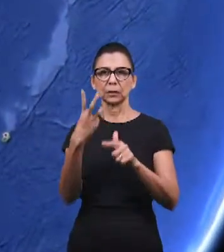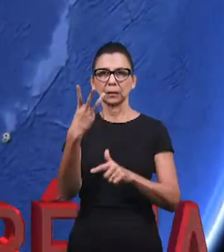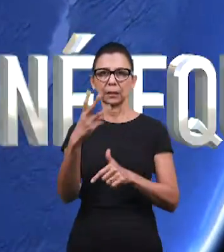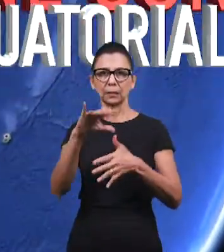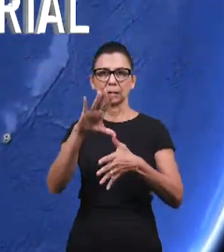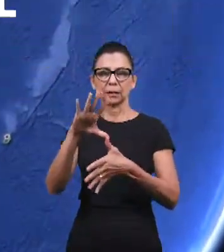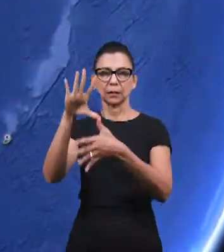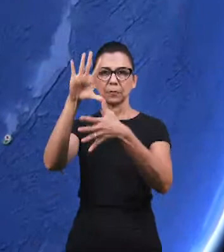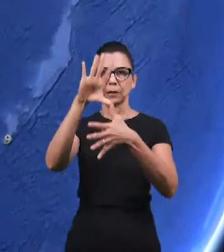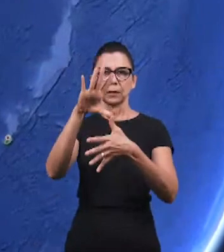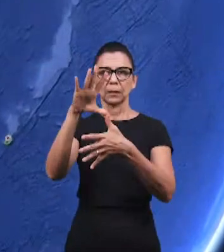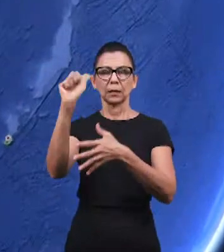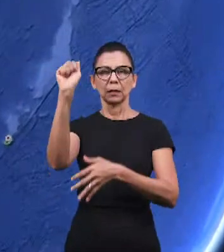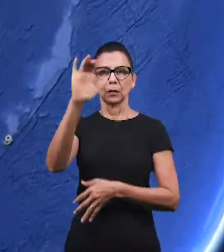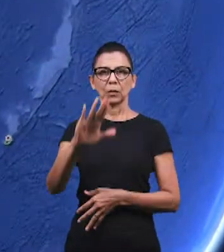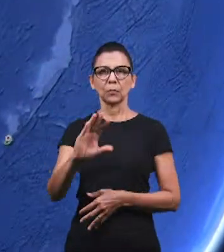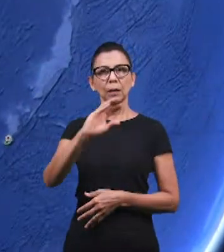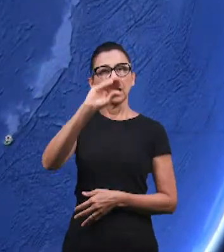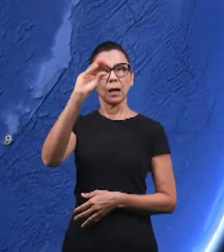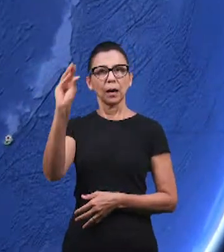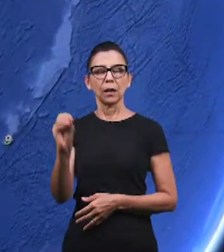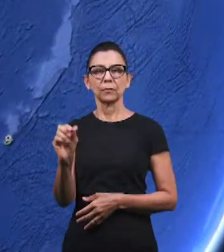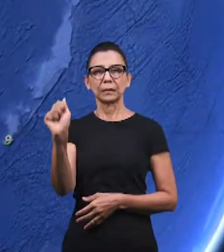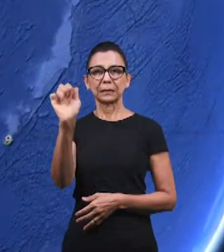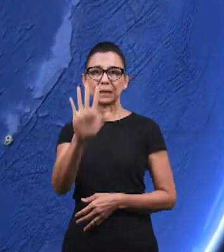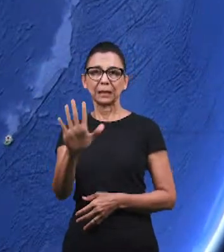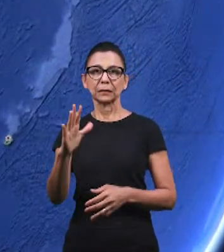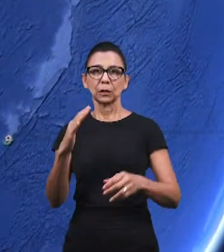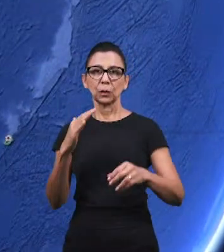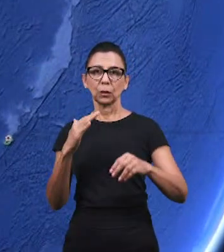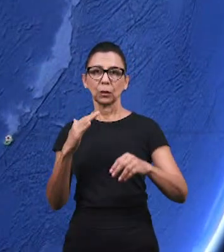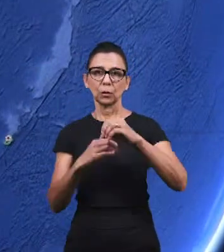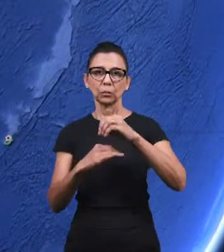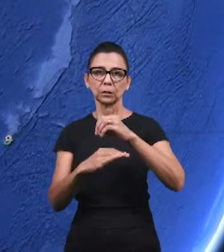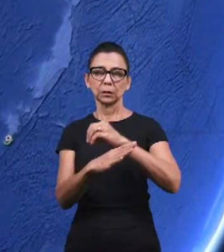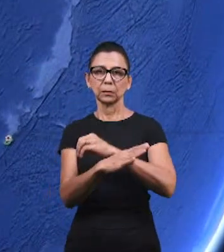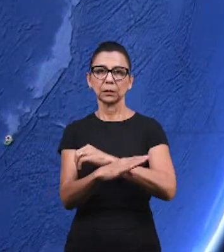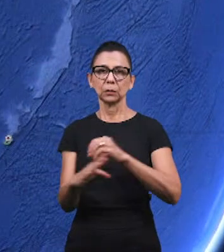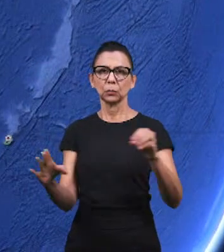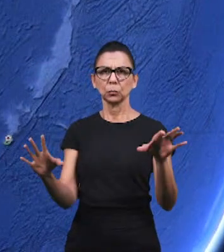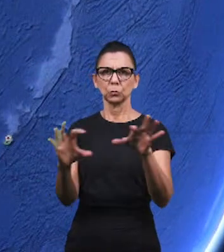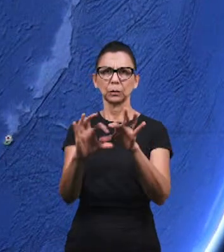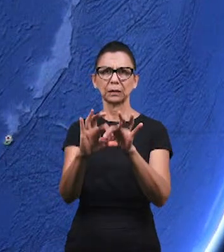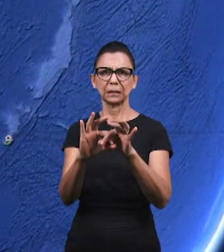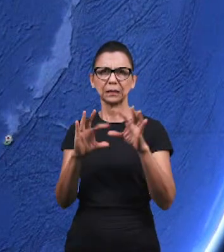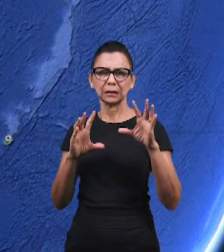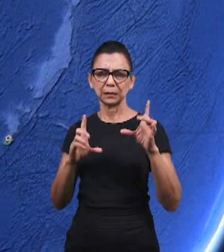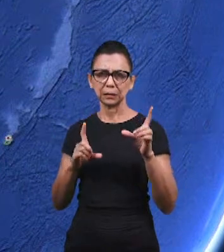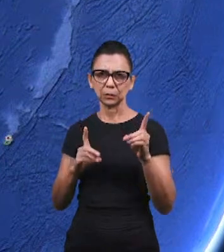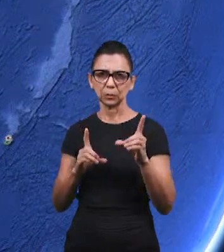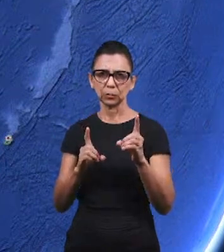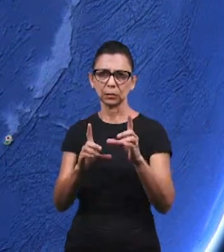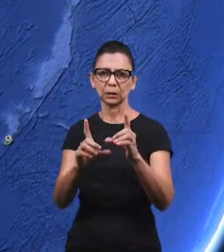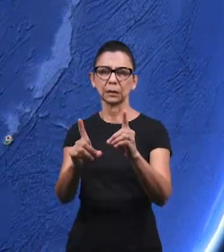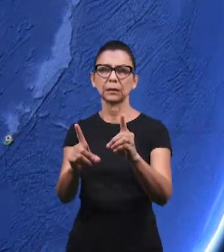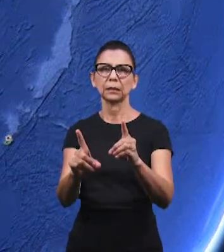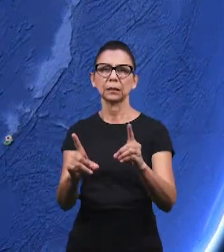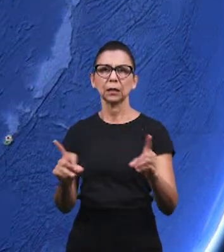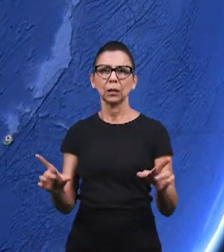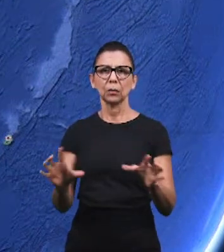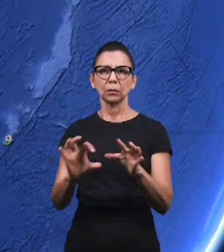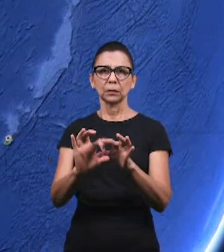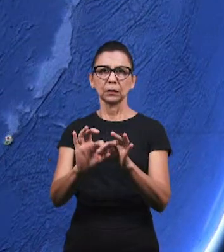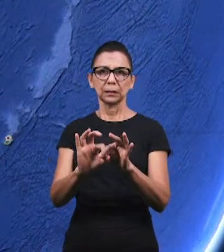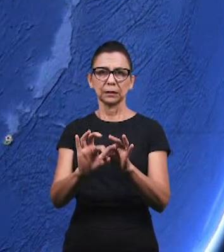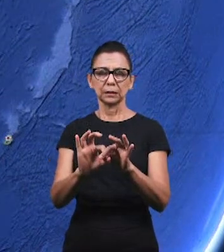3 Américas, Europa, África, Ásia e Oceania, conectadas pela mesma doutrina, pela direção